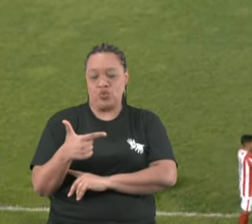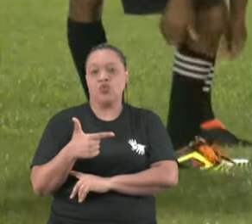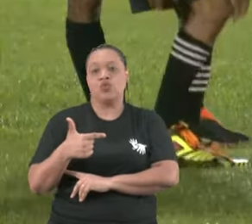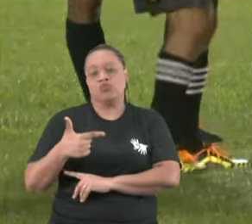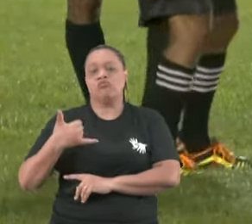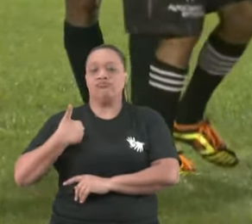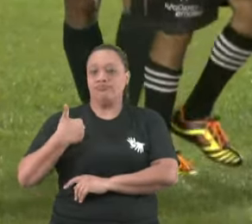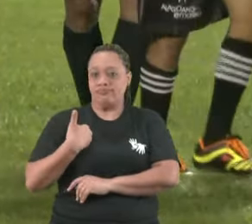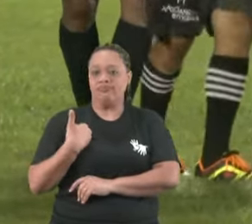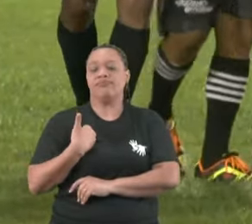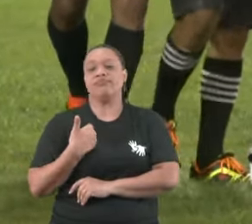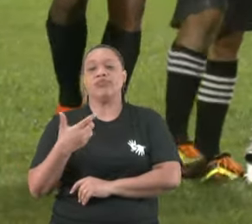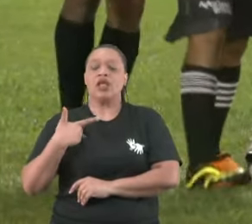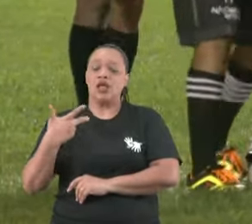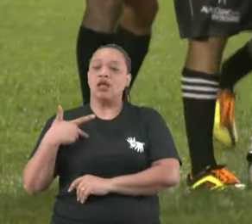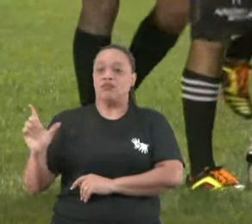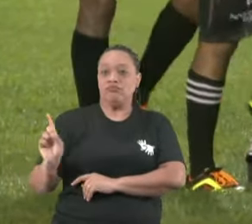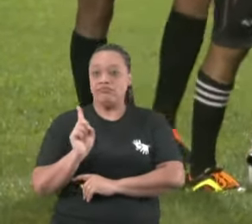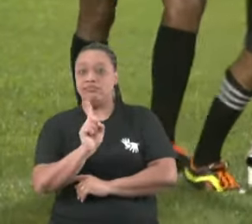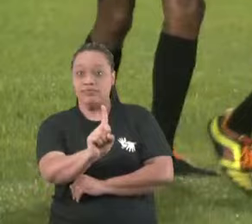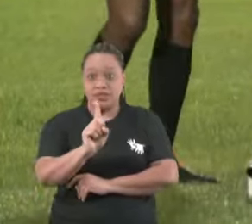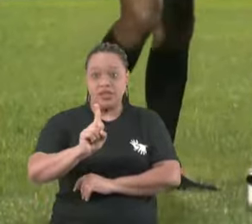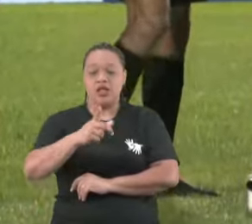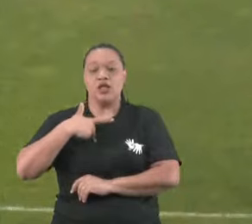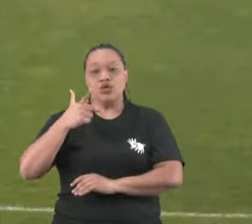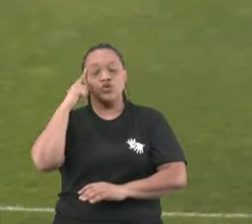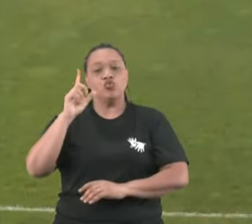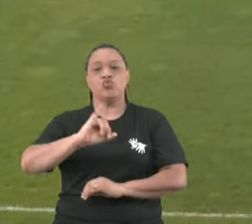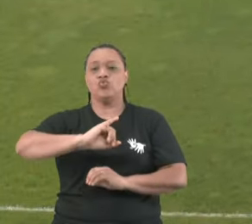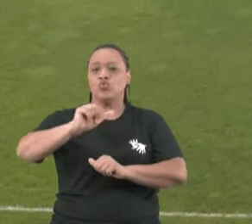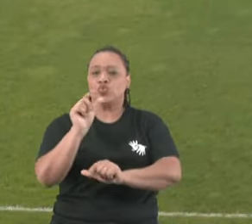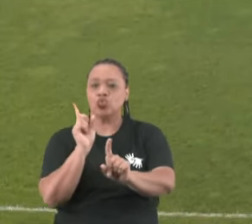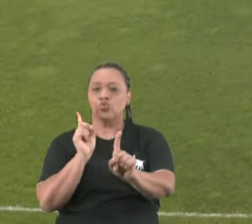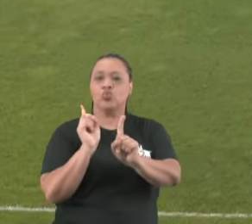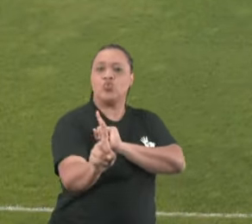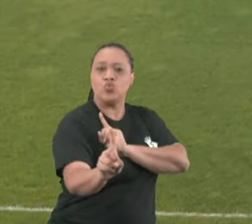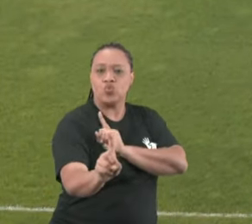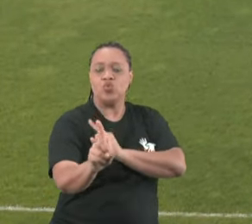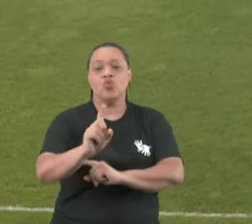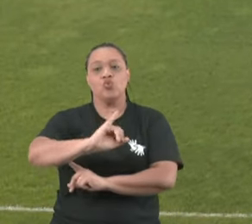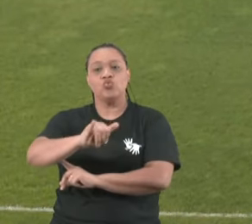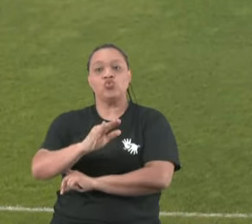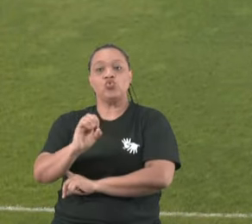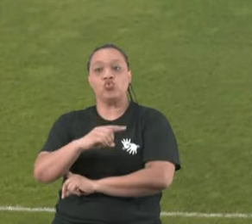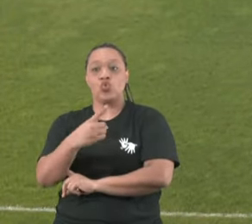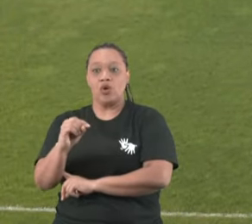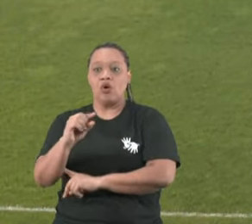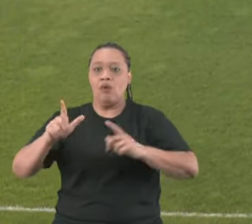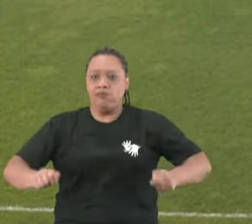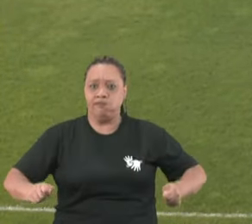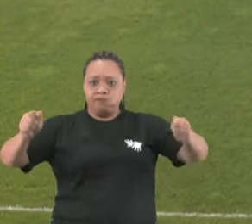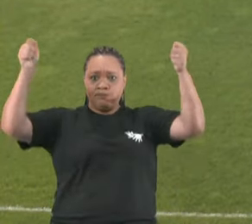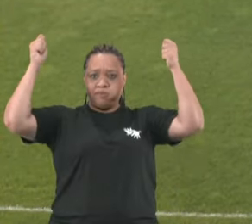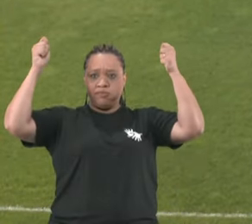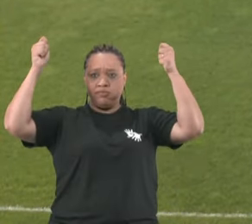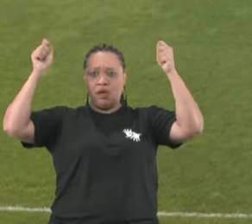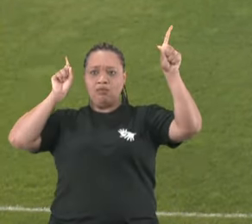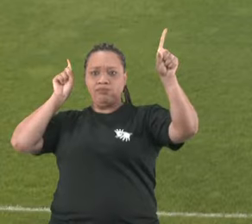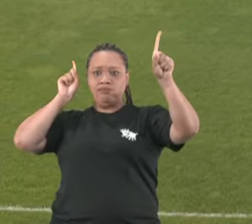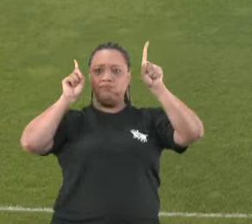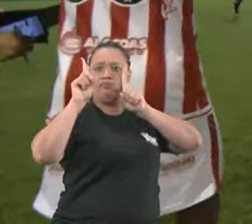do Recife. 29, daqui a pouco entrando, deve sair o João Cabral, camisa número 9, olha lá, a placa subiu. Mas depois 9... daquela pichotada,